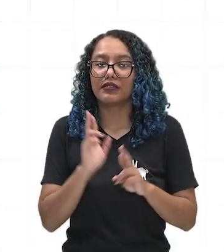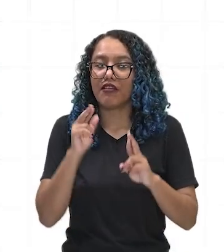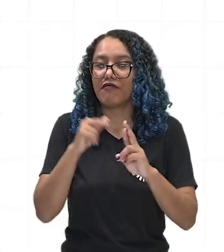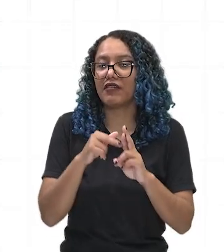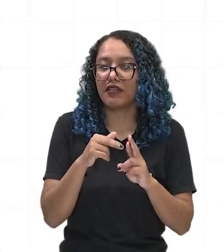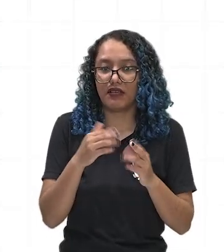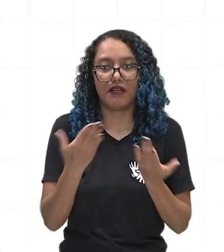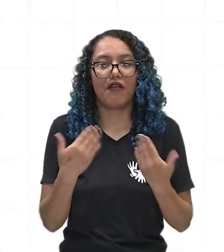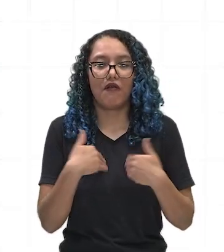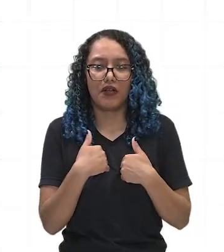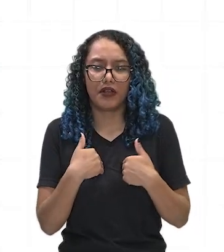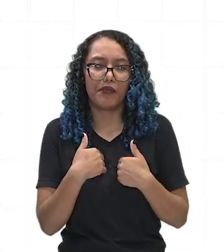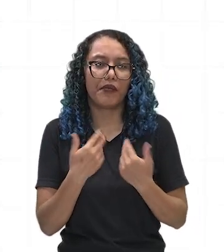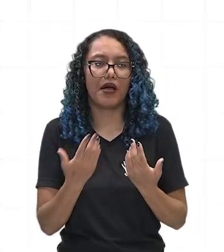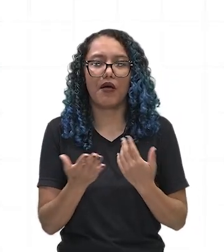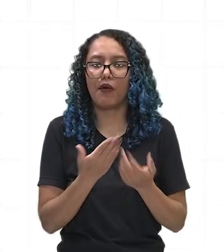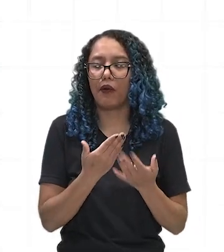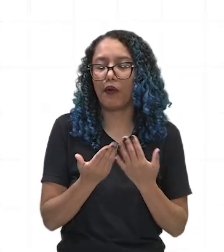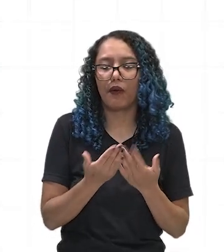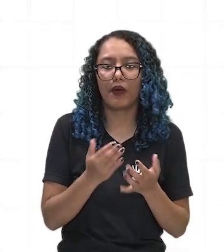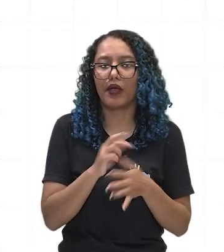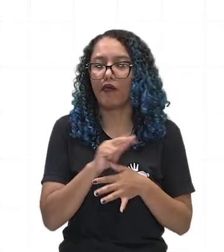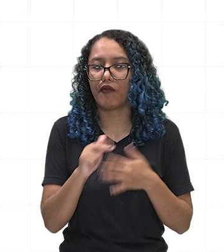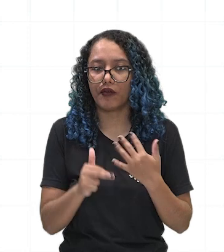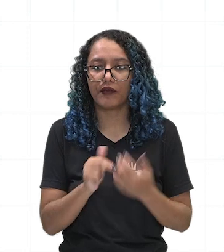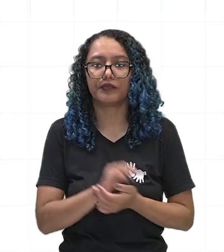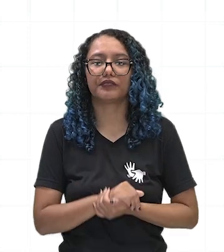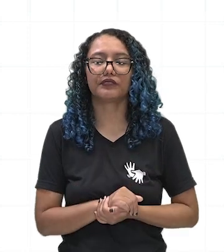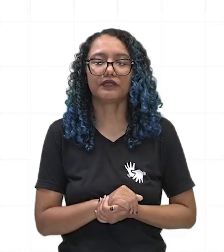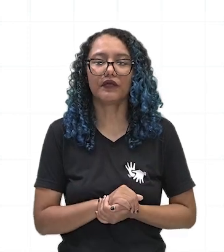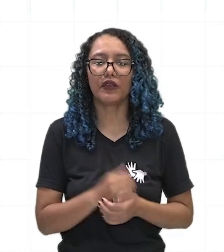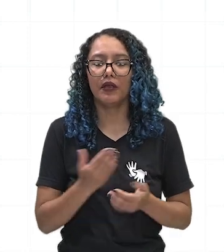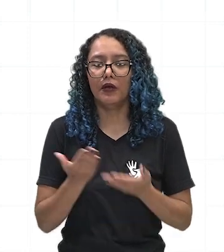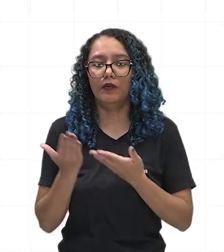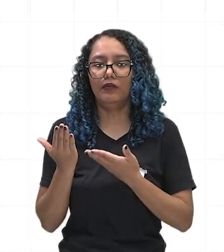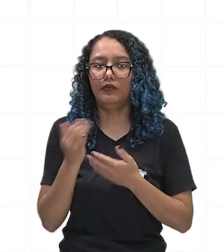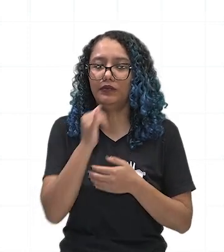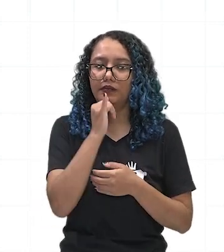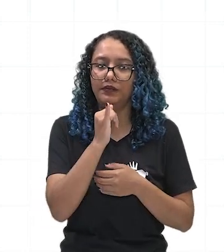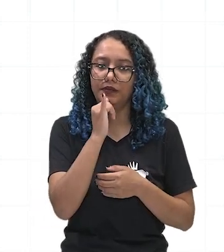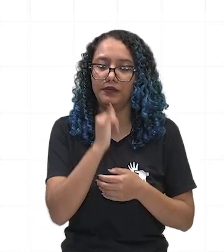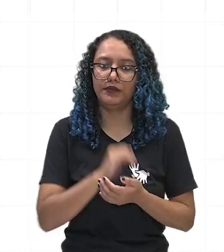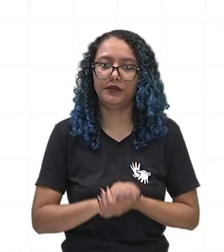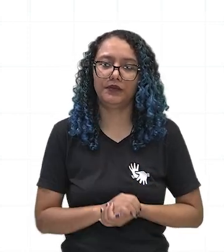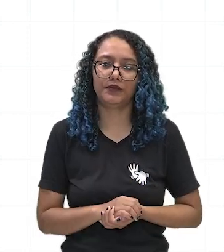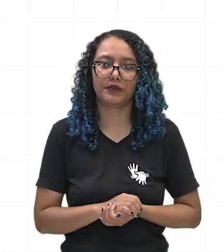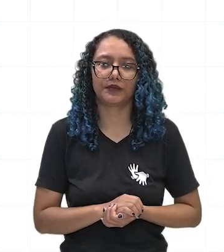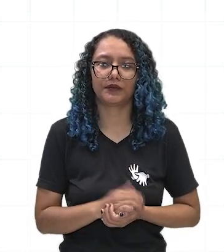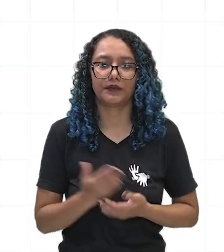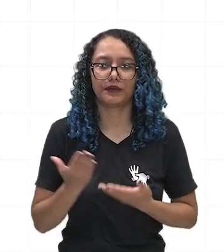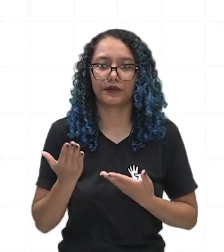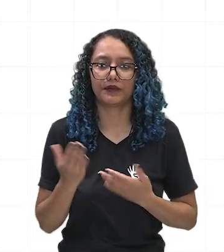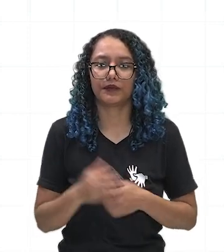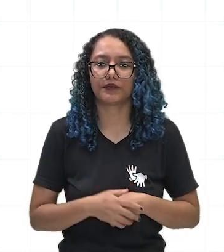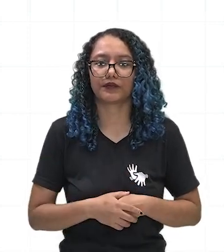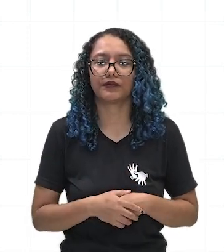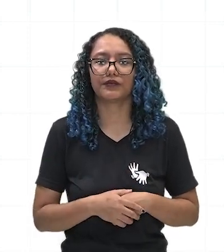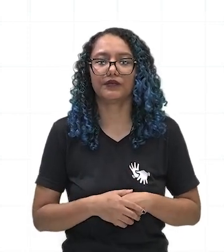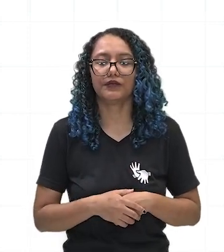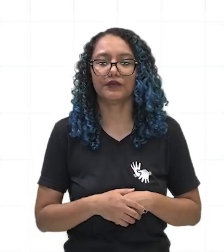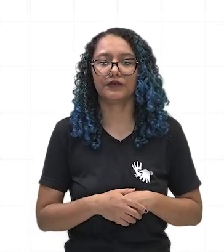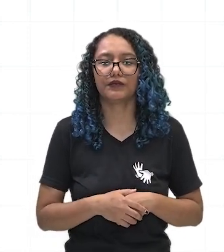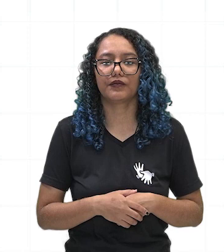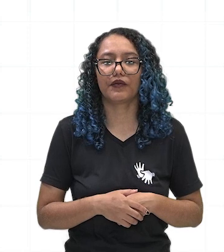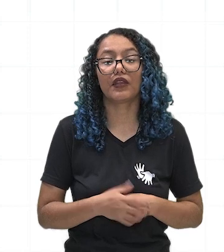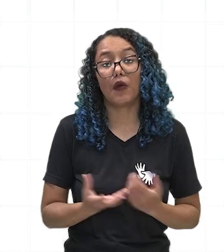na imagem, nós temos aí o que Linneu conseguiu, né, sistematizar. Observem aí que a gente está